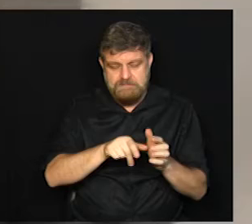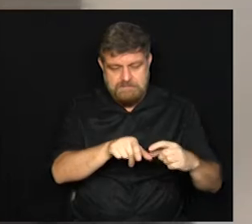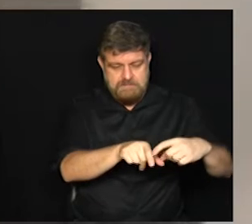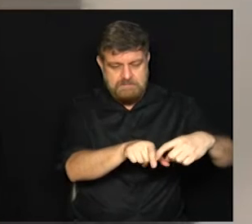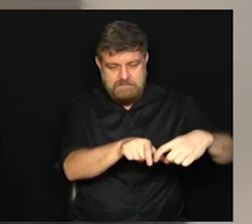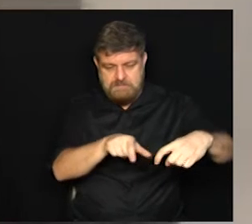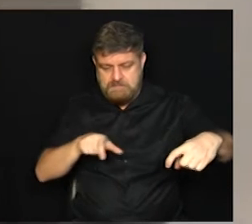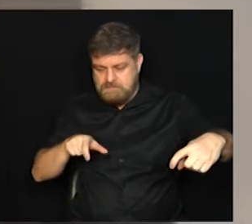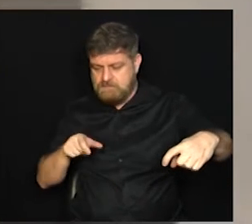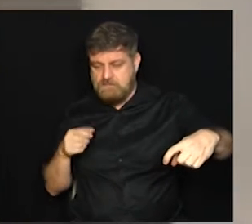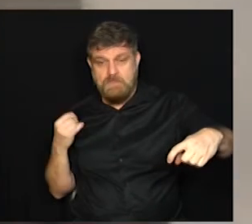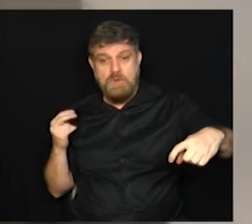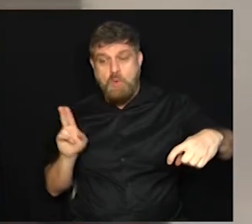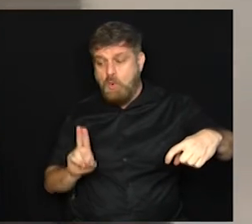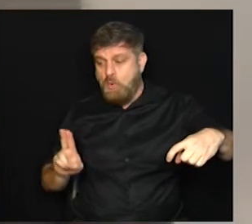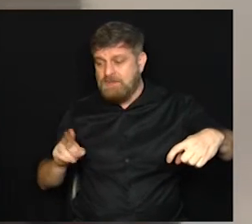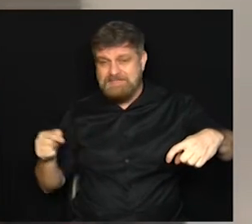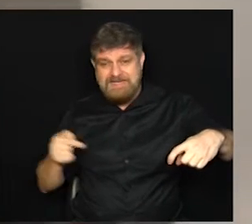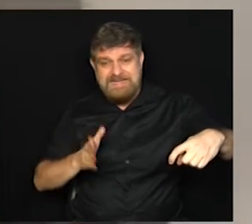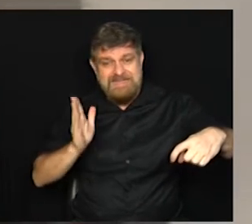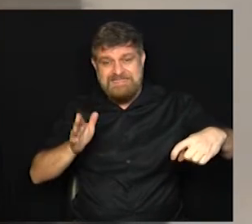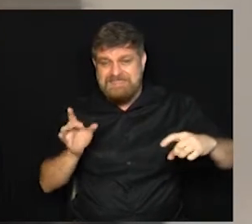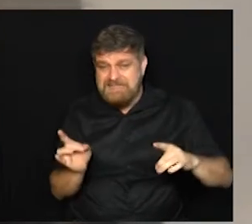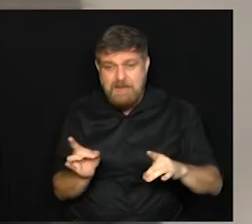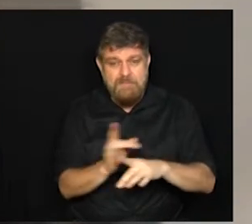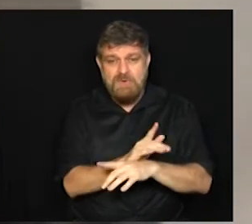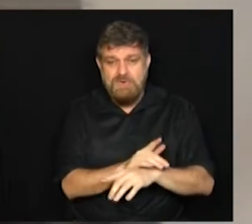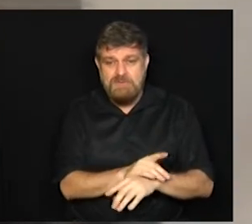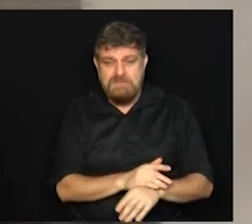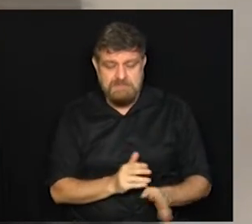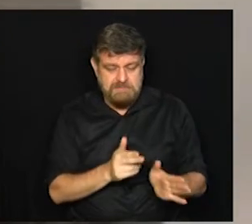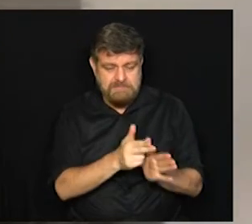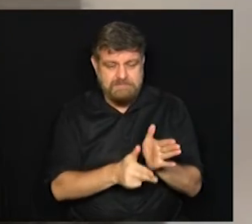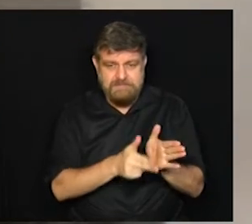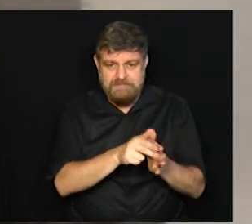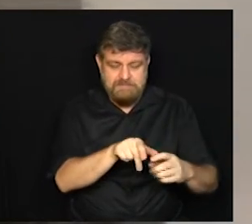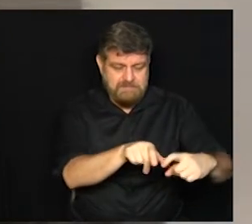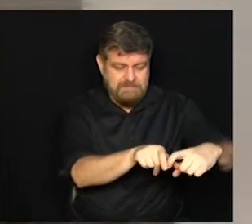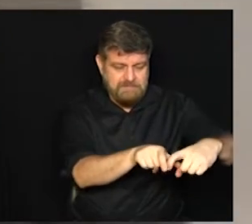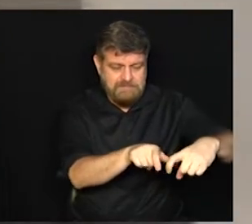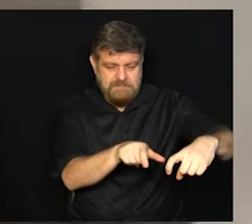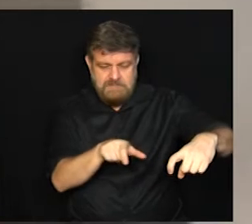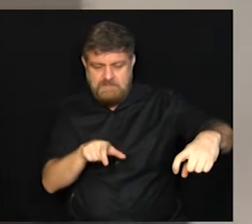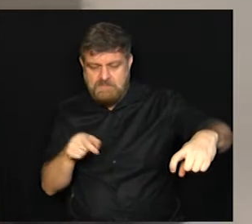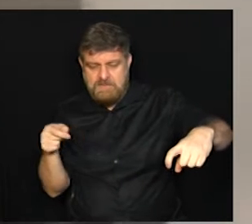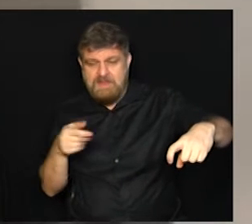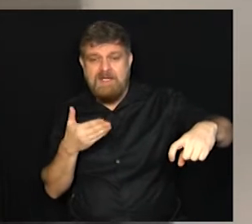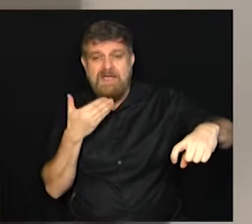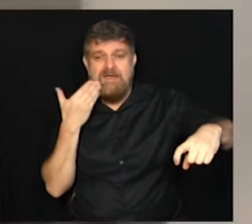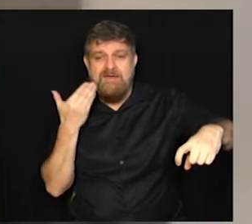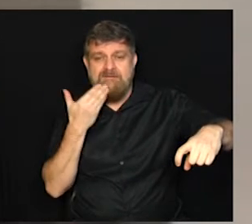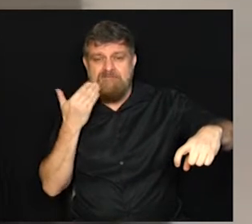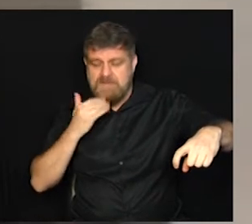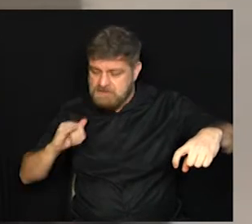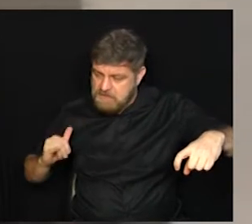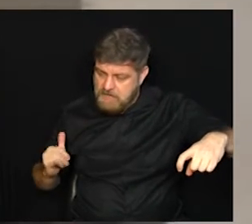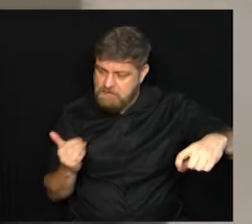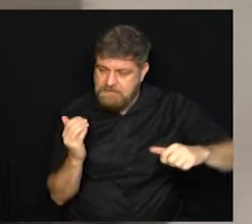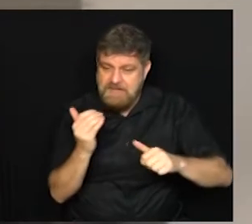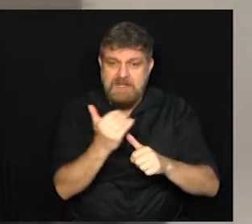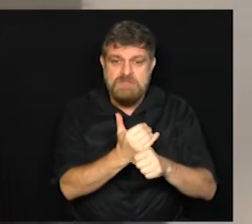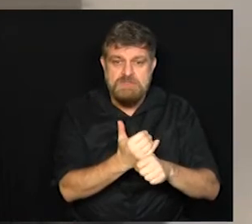que topograficamente já está pronto ali o espaço, fica uma coisa fácil de ser feita, né? Não sei se